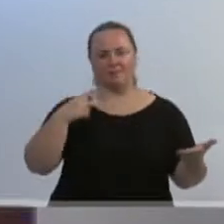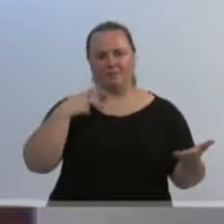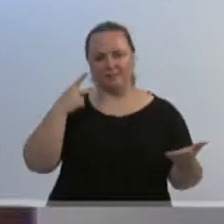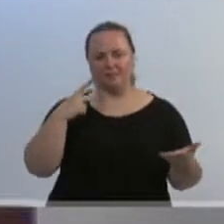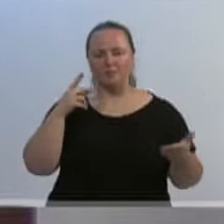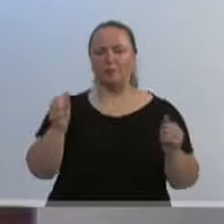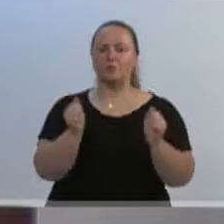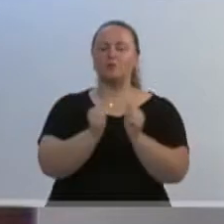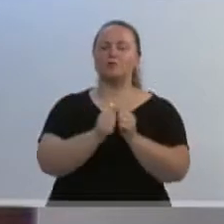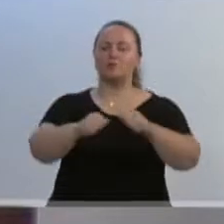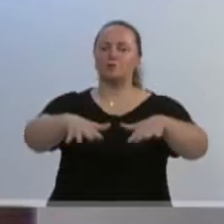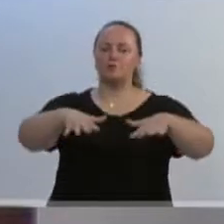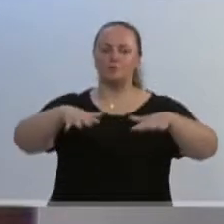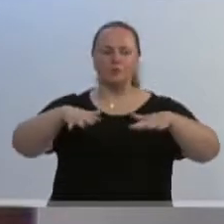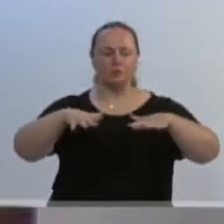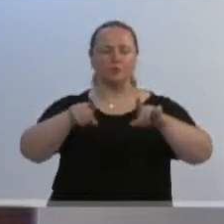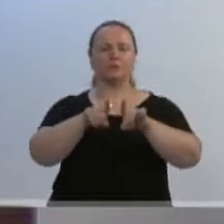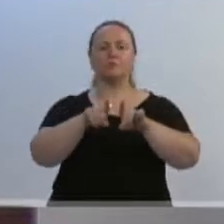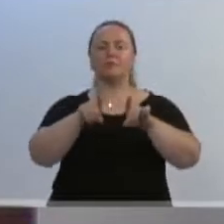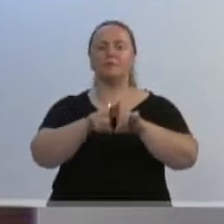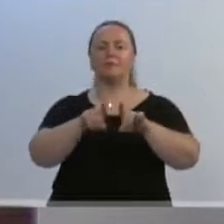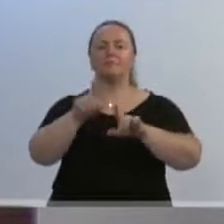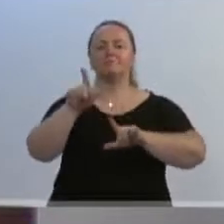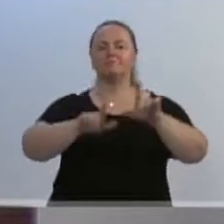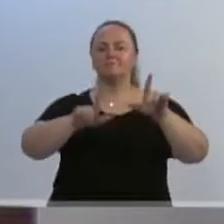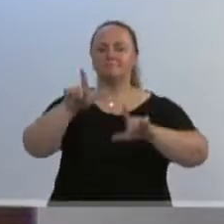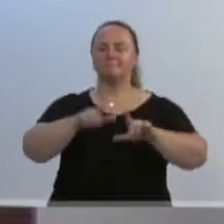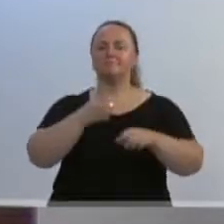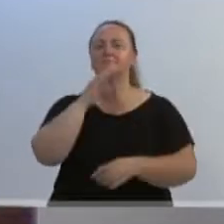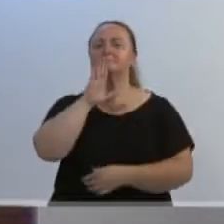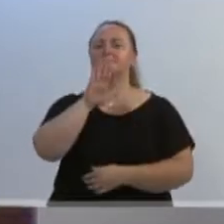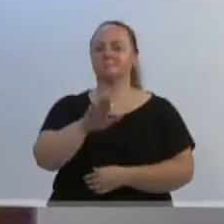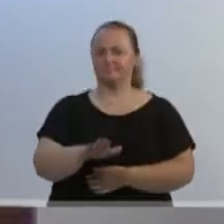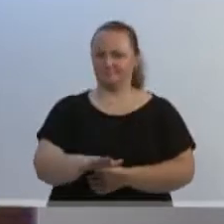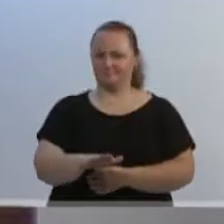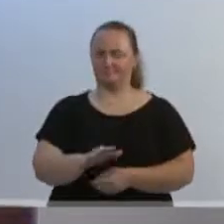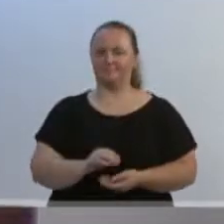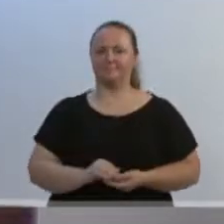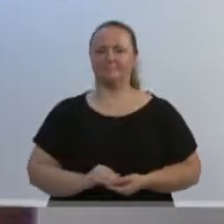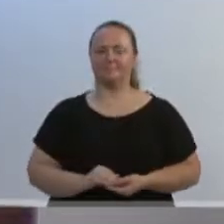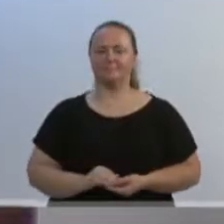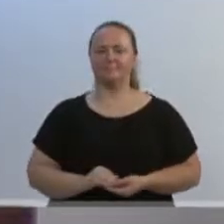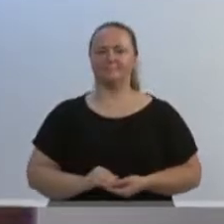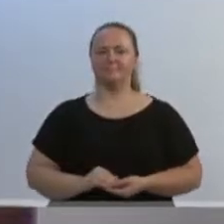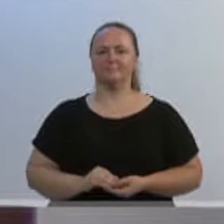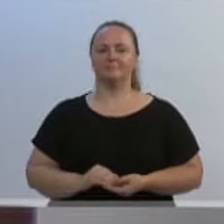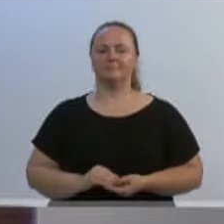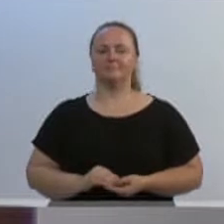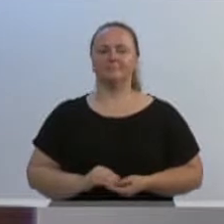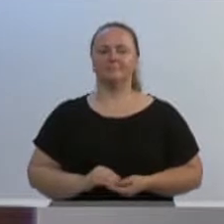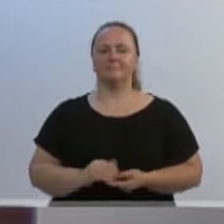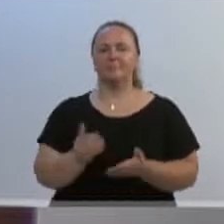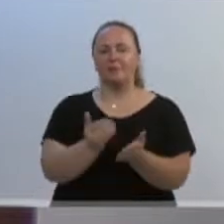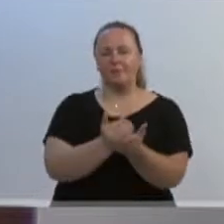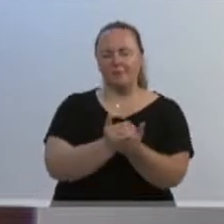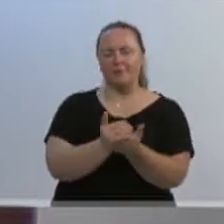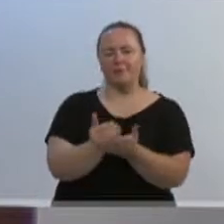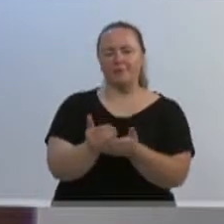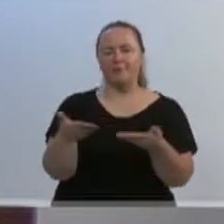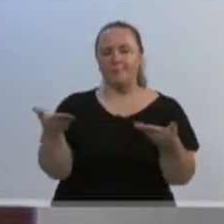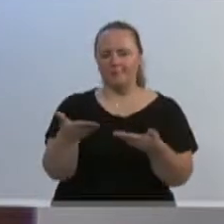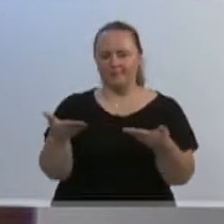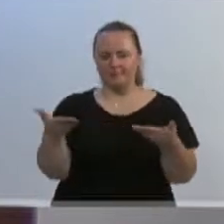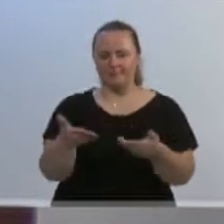do plenário, quem nos acompanha pela TVL, muito boa tarde. Quero começar o pronunciamento